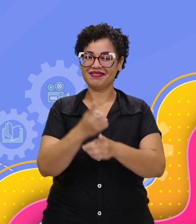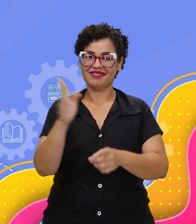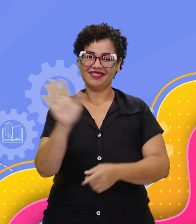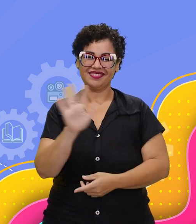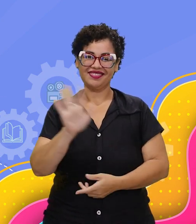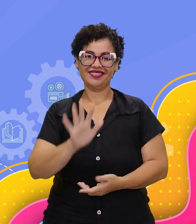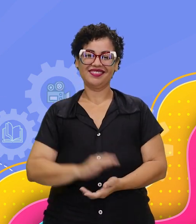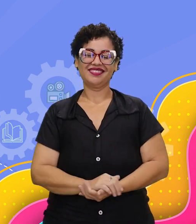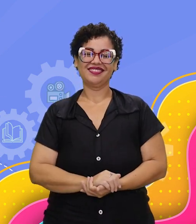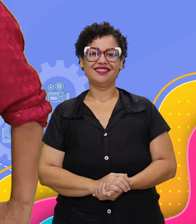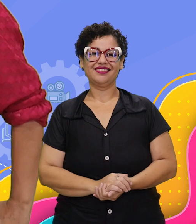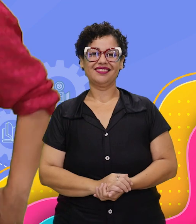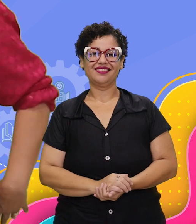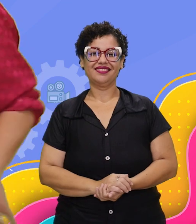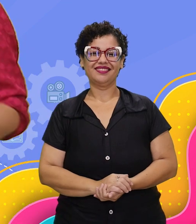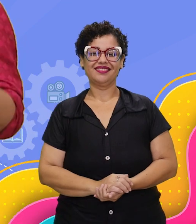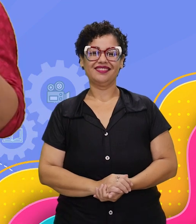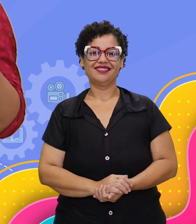próxima oportunidade.